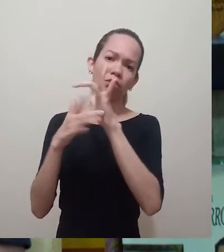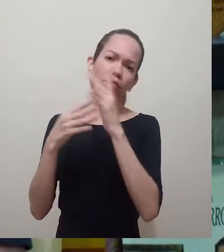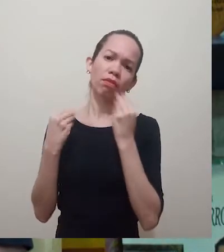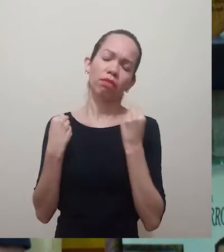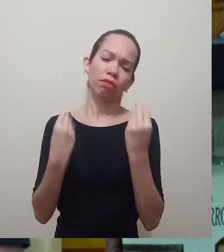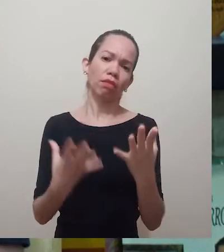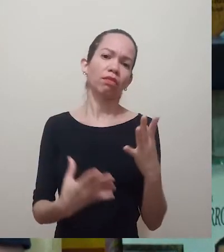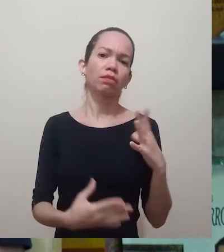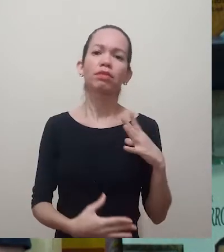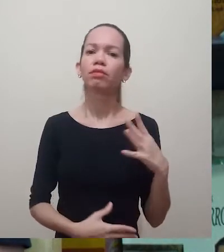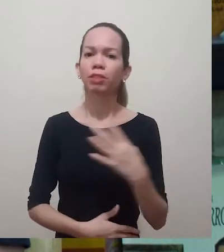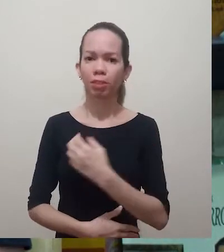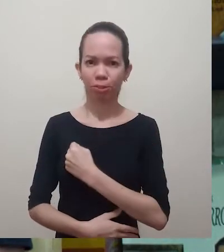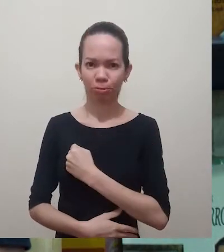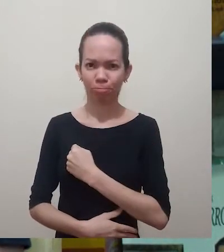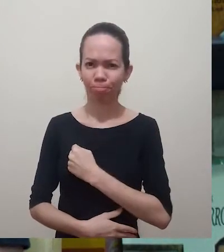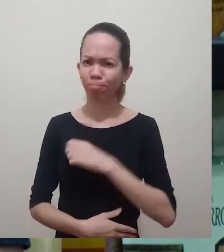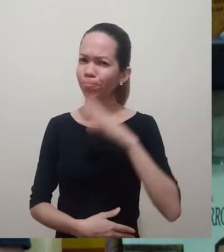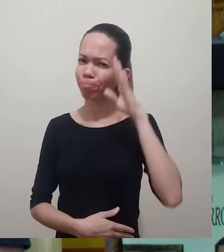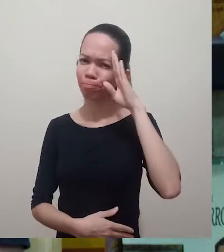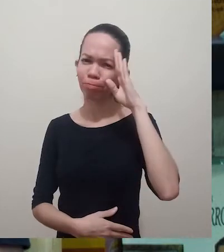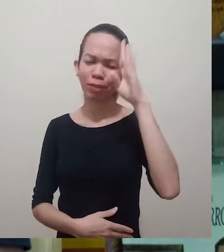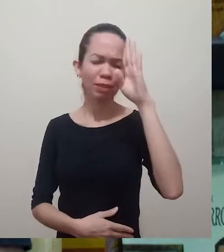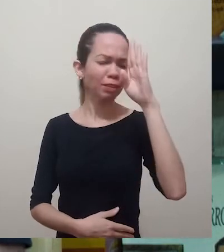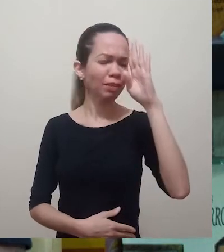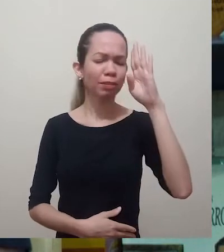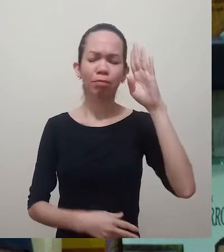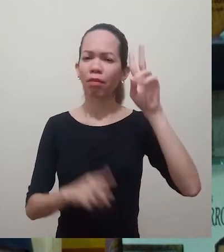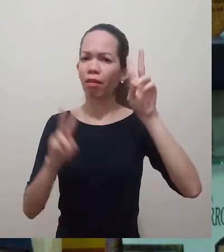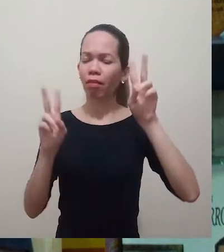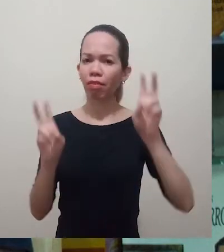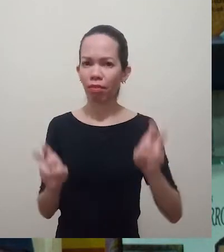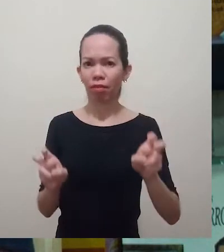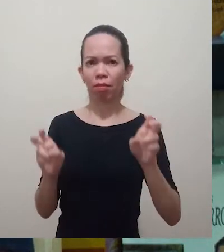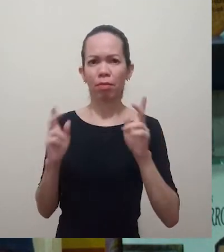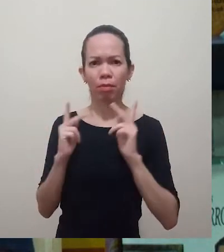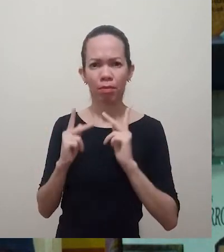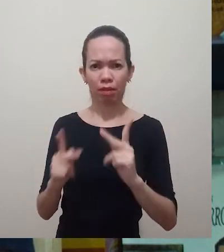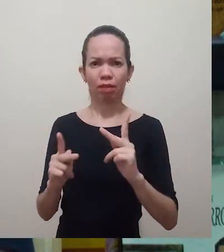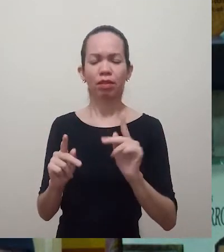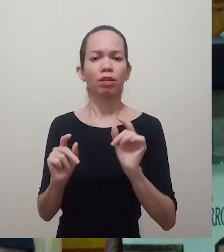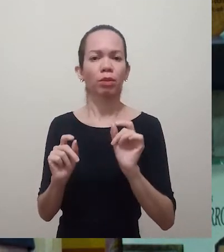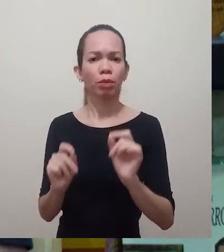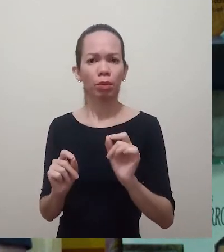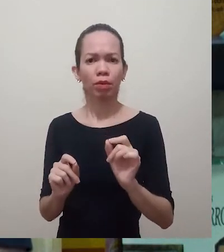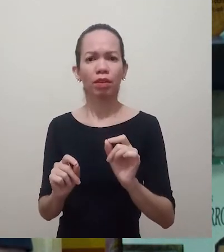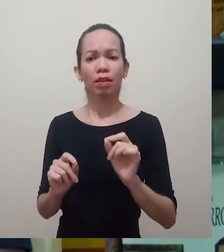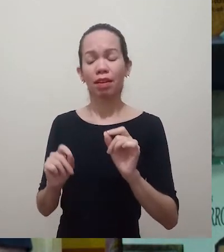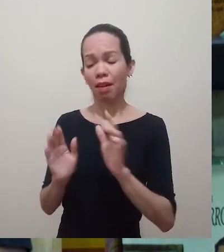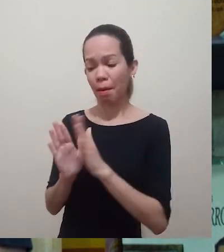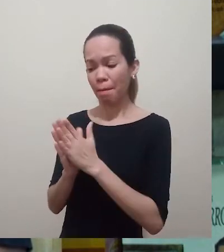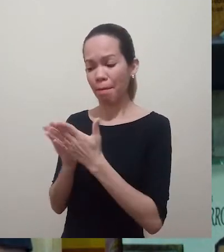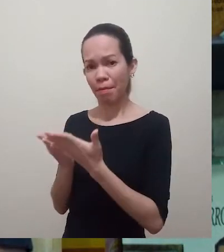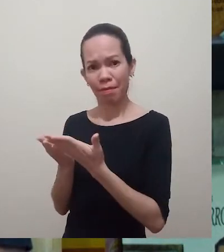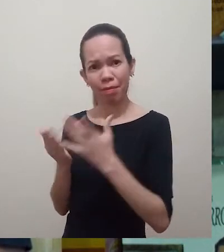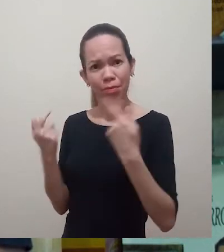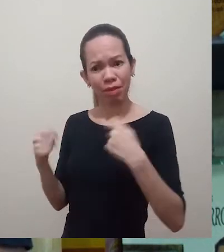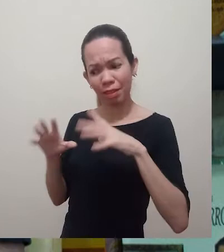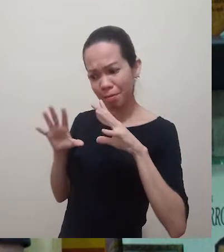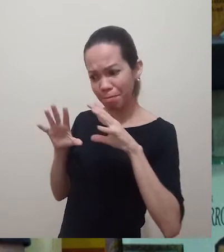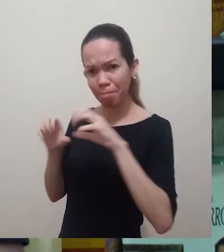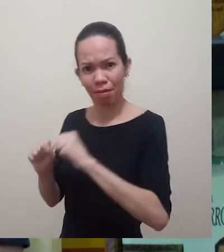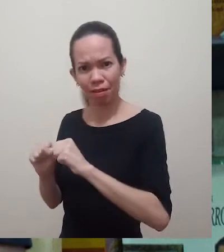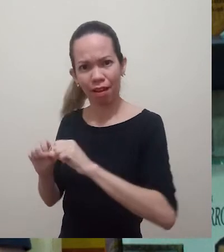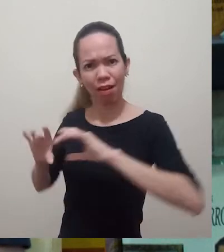esse o centro da mensagem que paulo quer transmitir para timóteo apegue-se a palavra agarra e sendo a palavra de deus